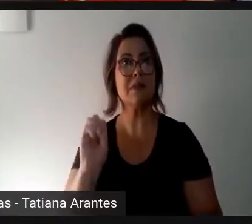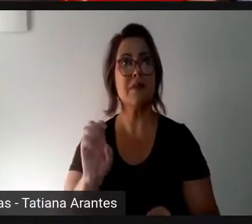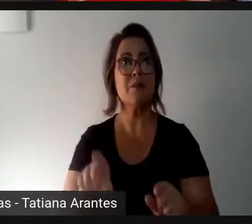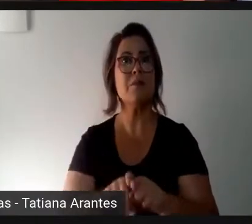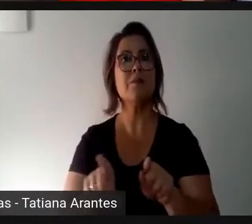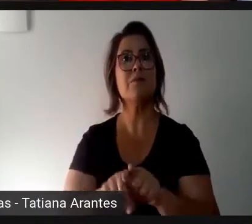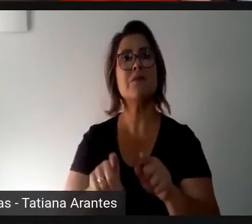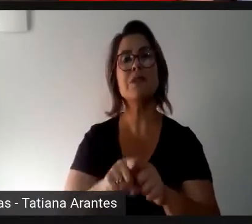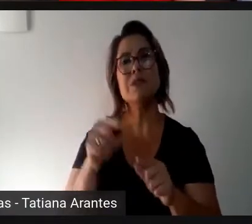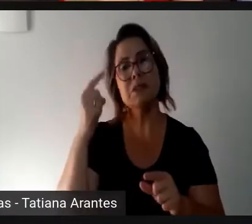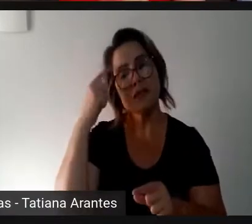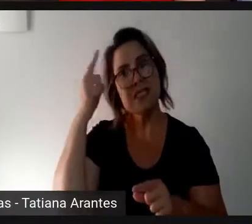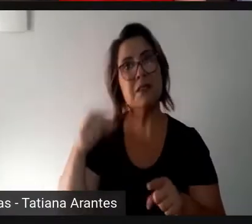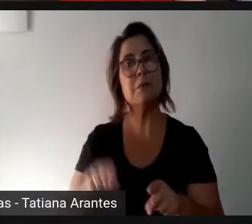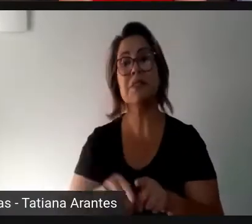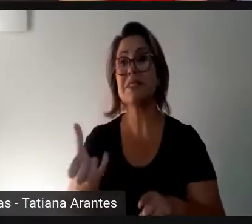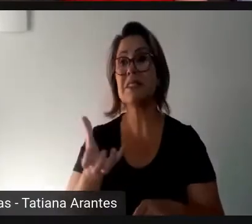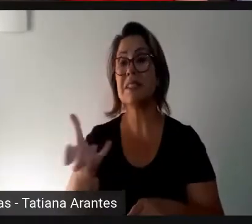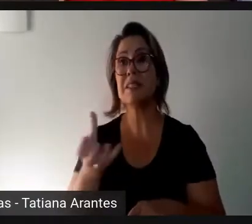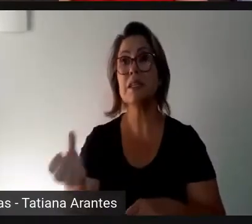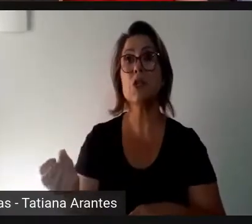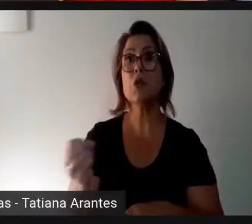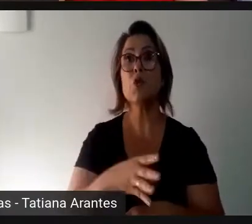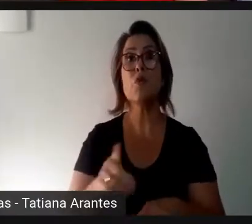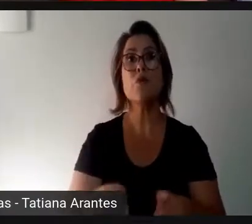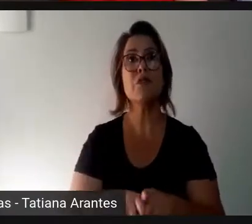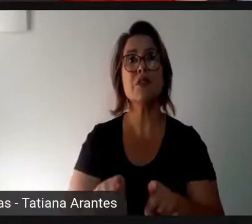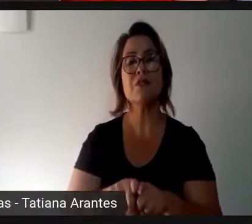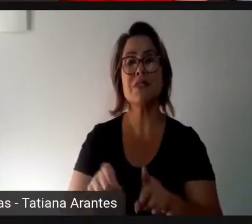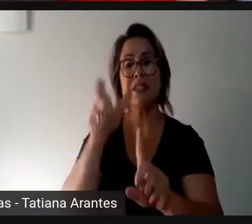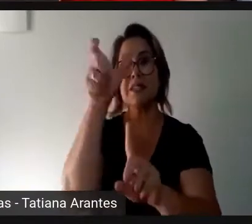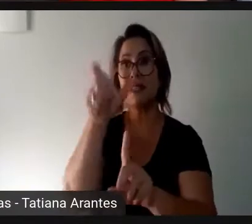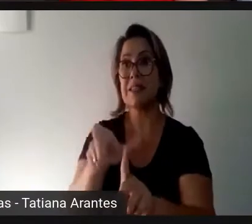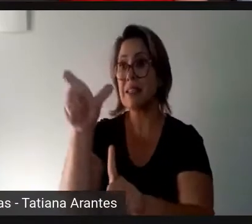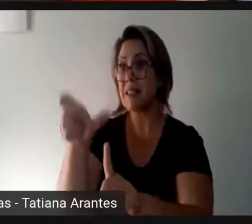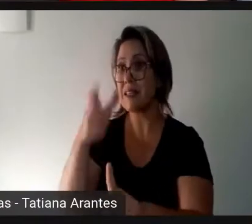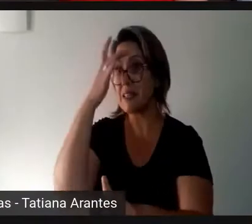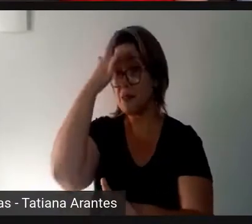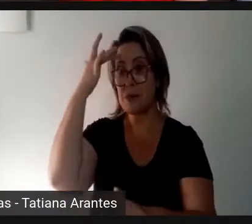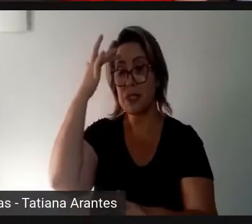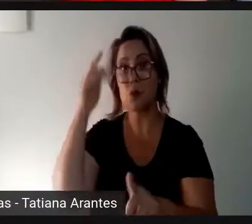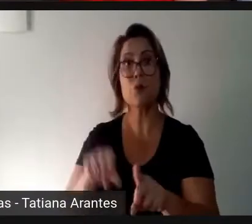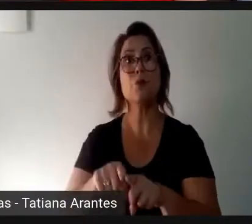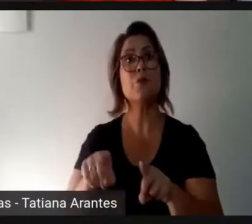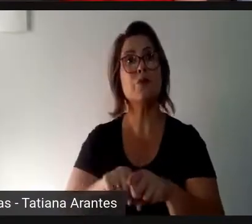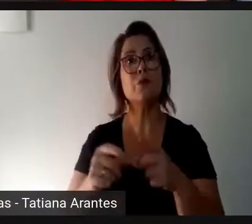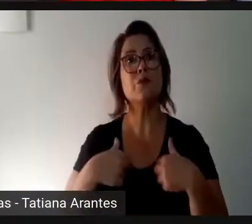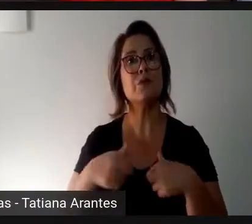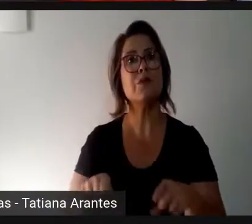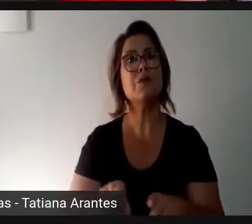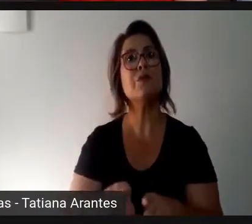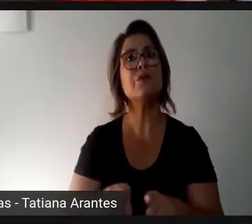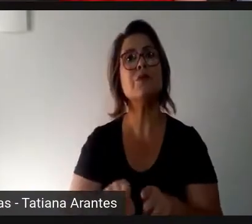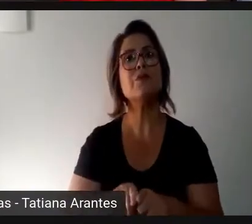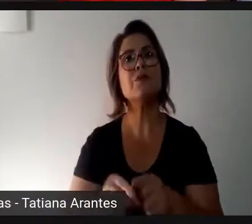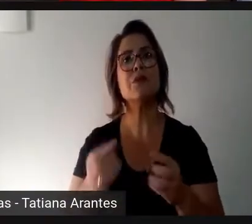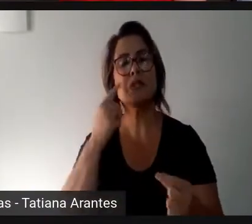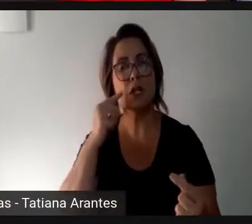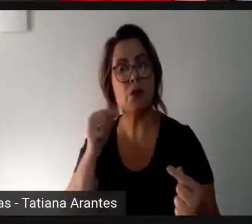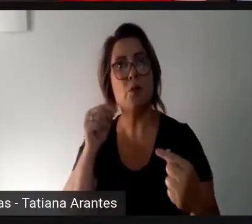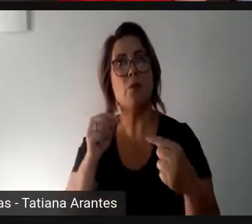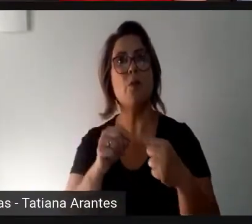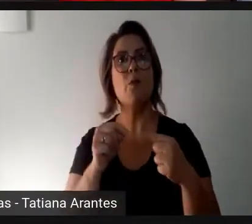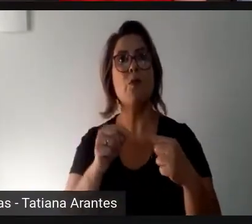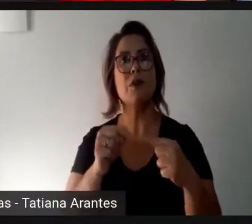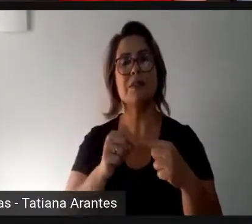a possibilidade de responsabilização da pessoa jurídica, da empresa. E mais, é uma responsabilização objetiva que independe